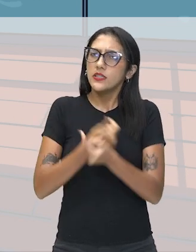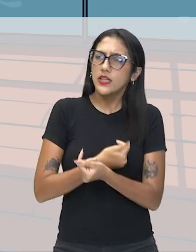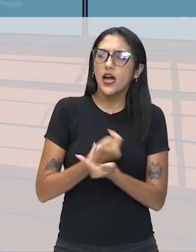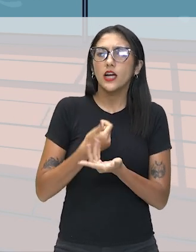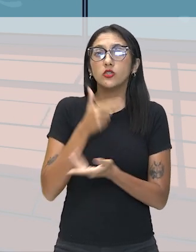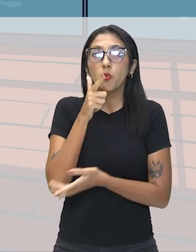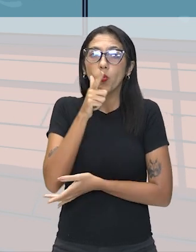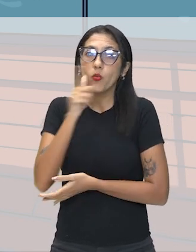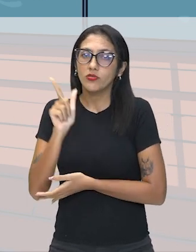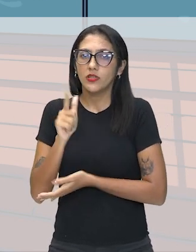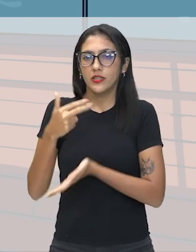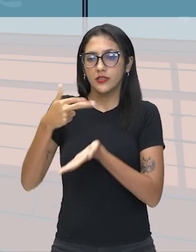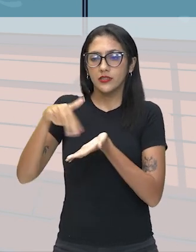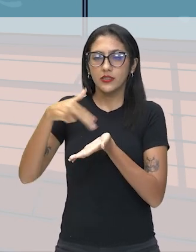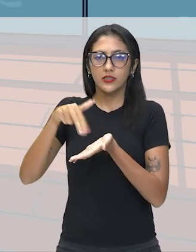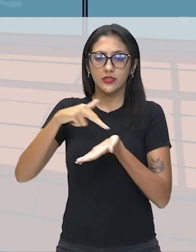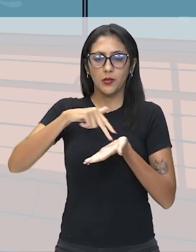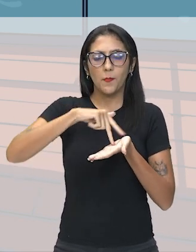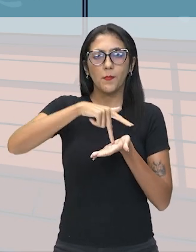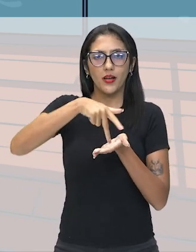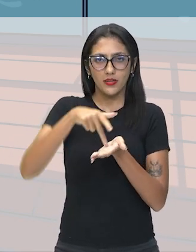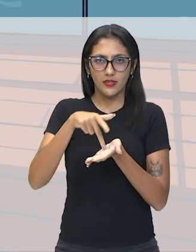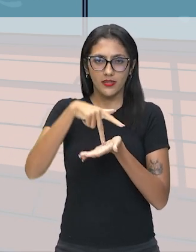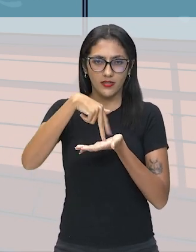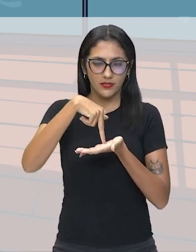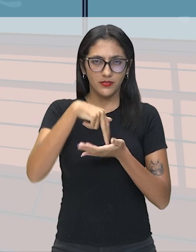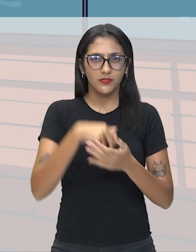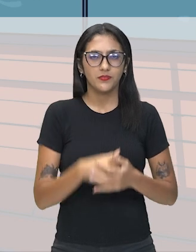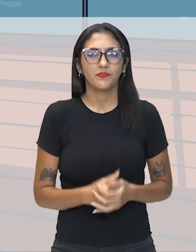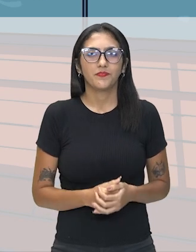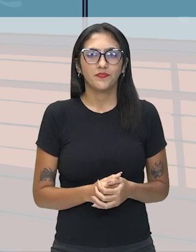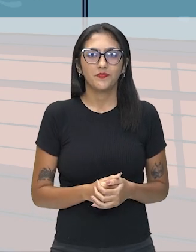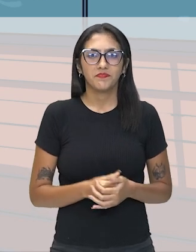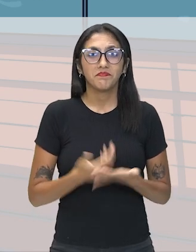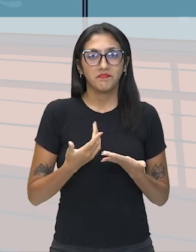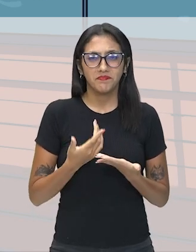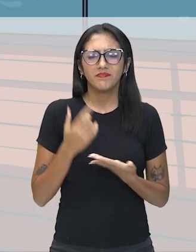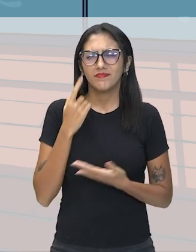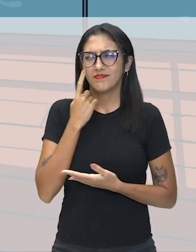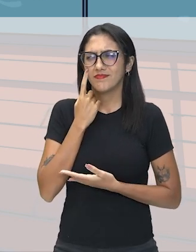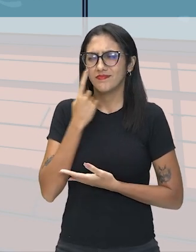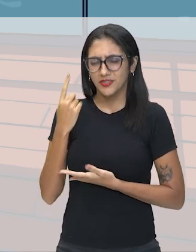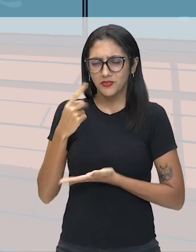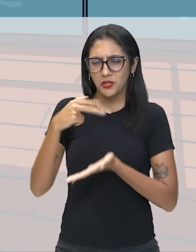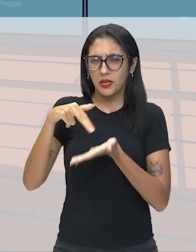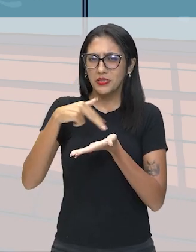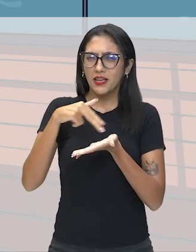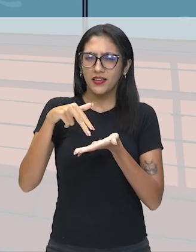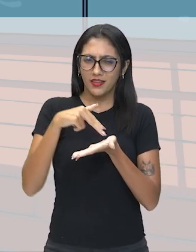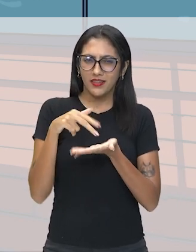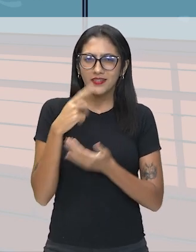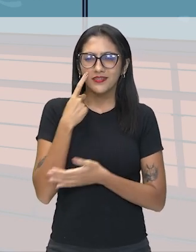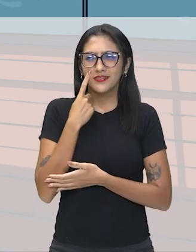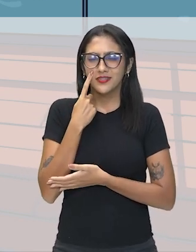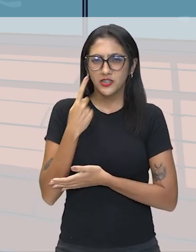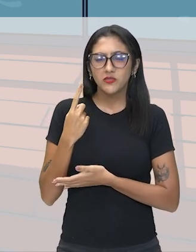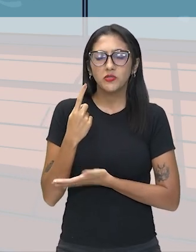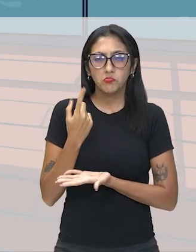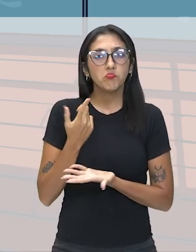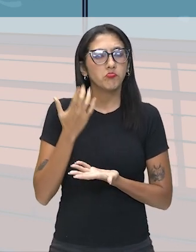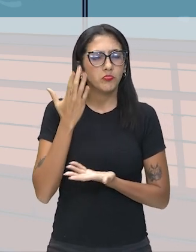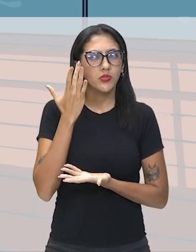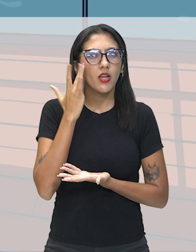quê? Dance, balé. Bom, pelo visto, né, pelos passinhos que ela deu, pela movimentação bonita que ela